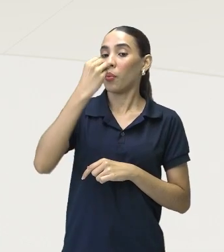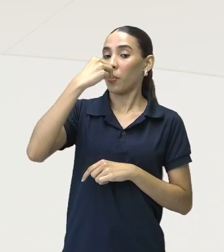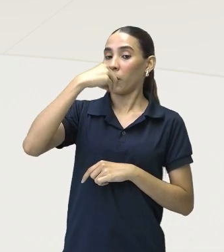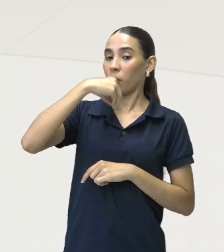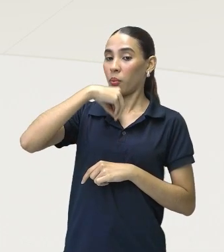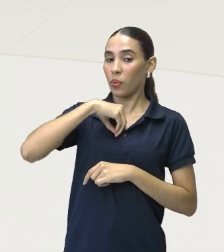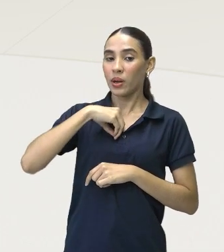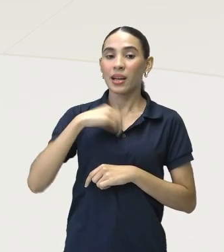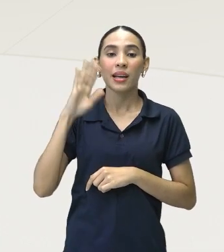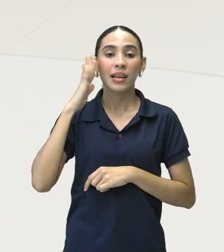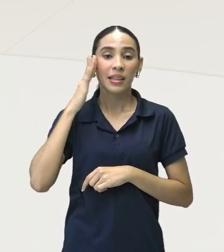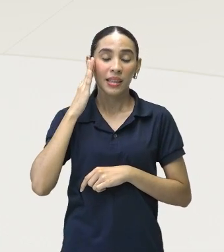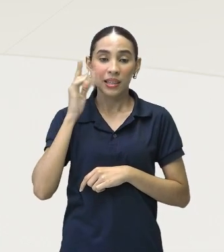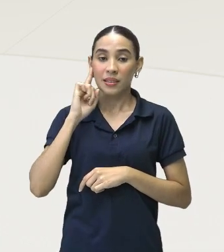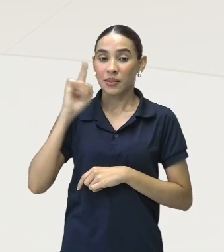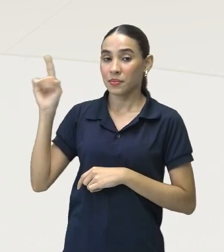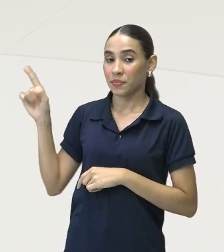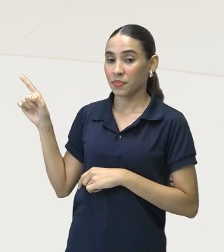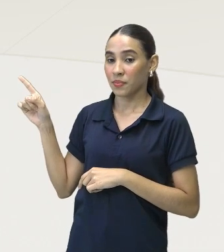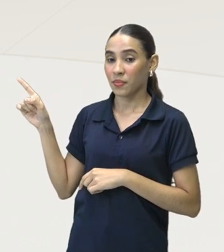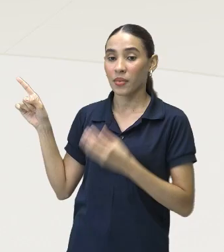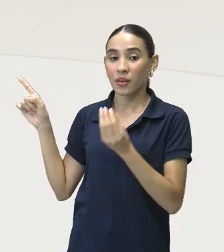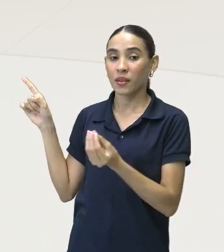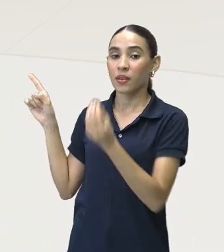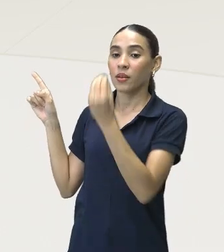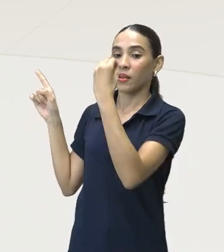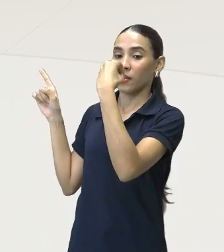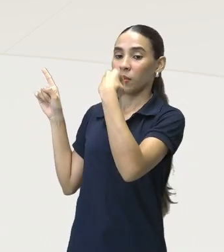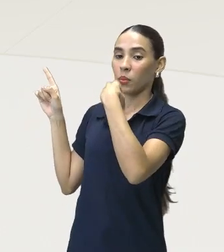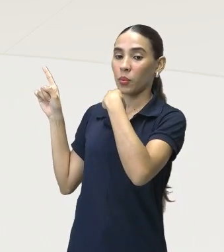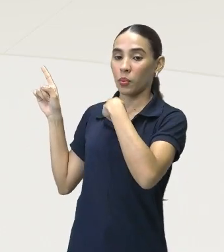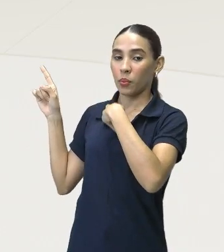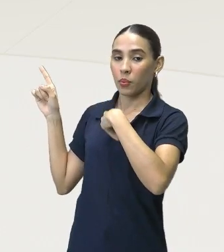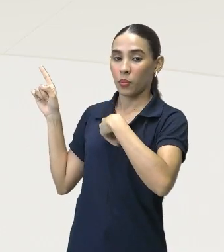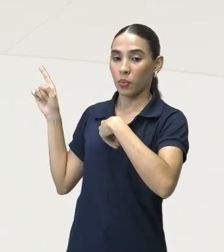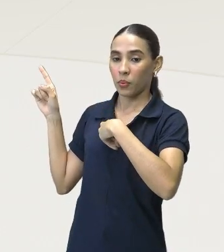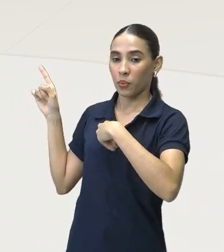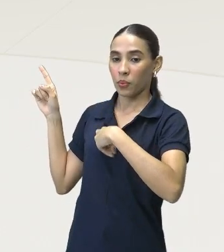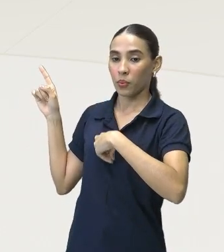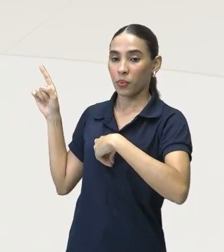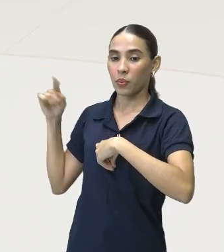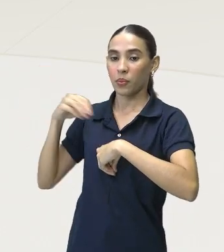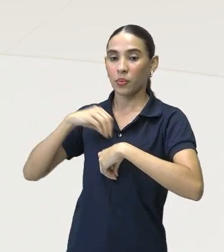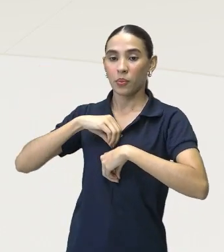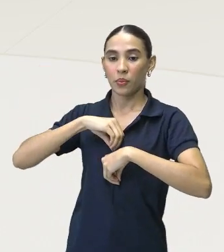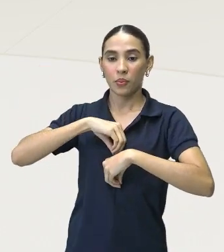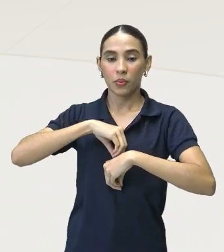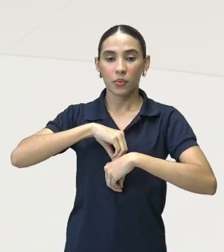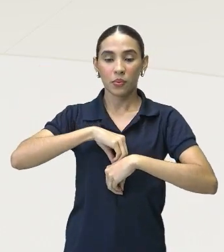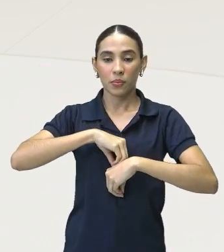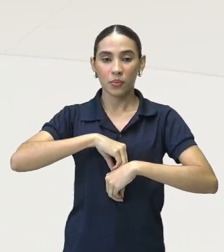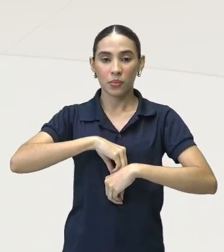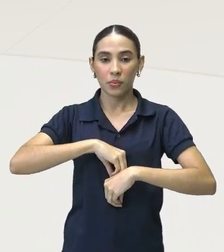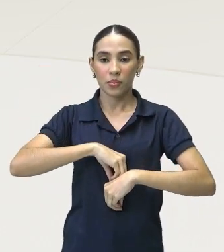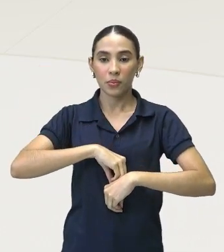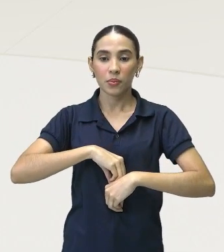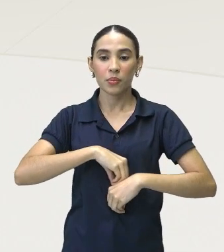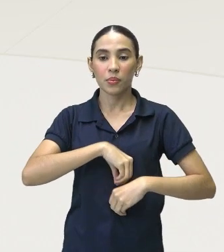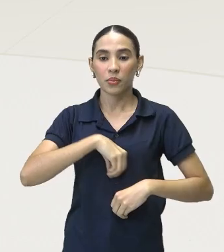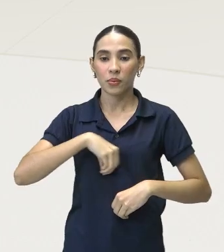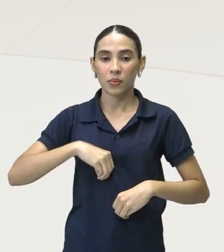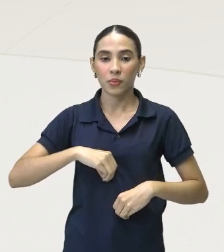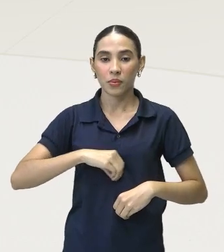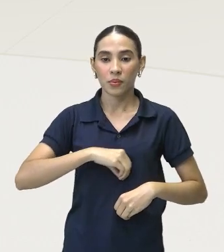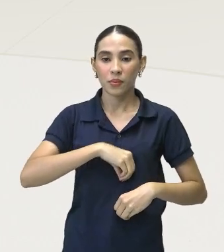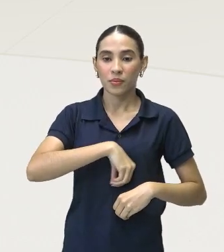Vamos entender um pouquinho aí a via oral, processo digestivo. Então, você vai fazer o consumo desse medicamento com